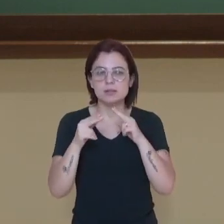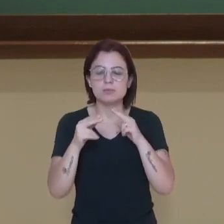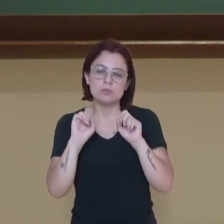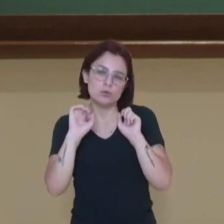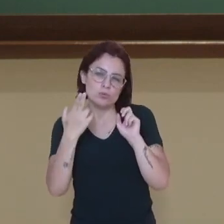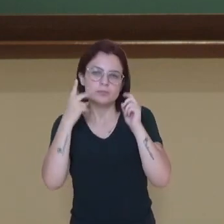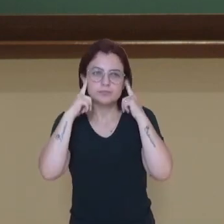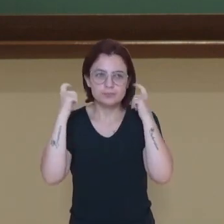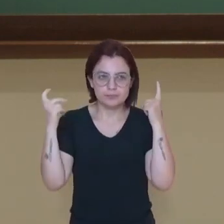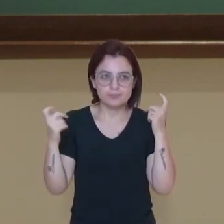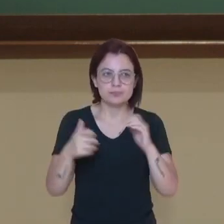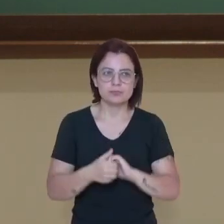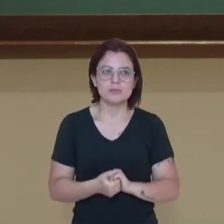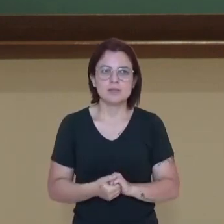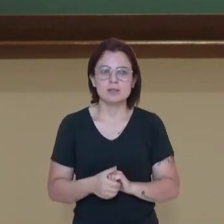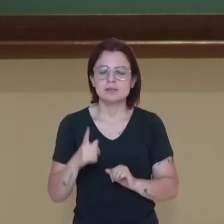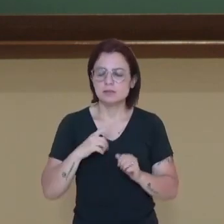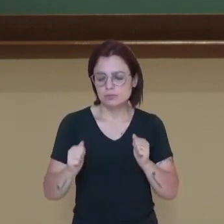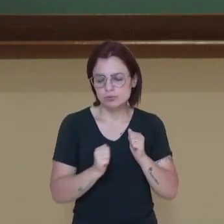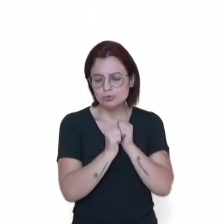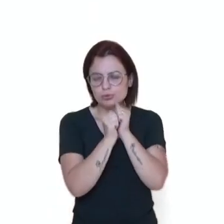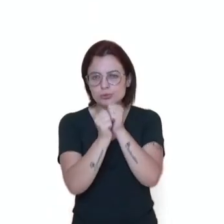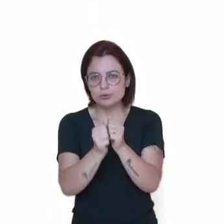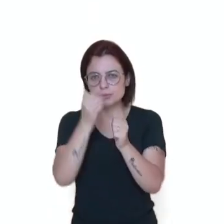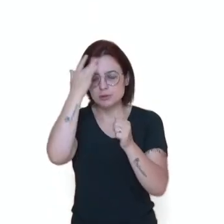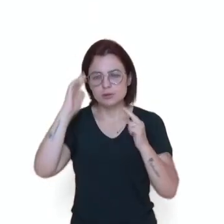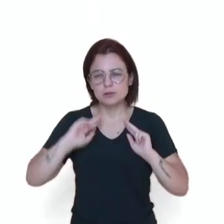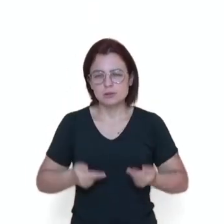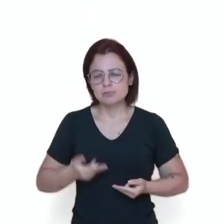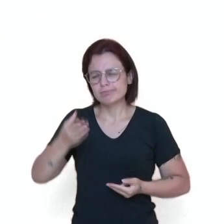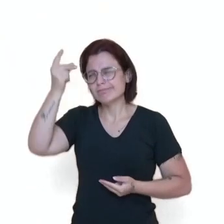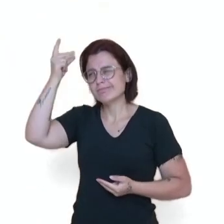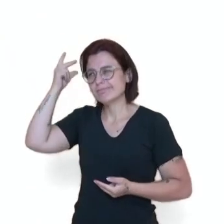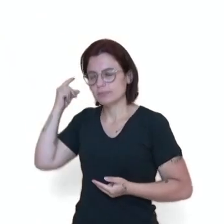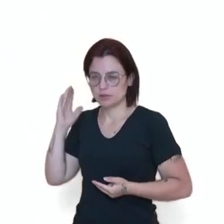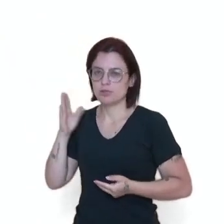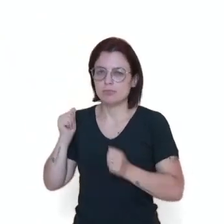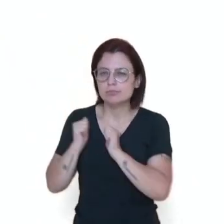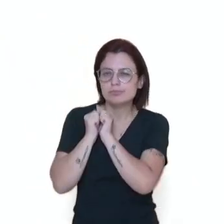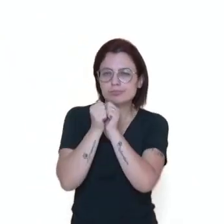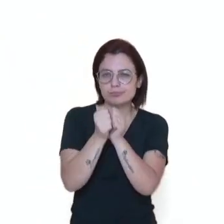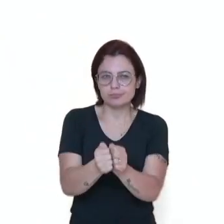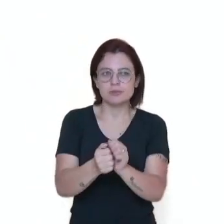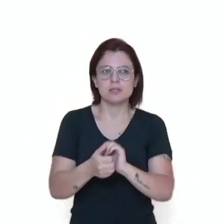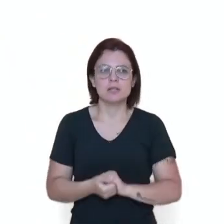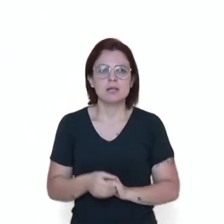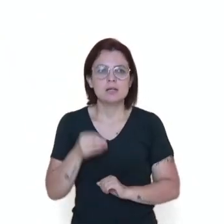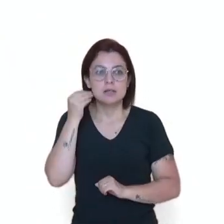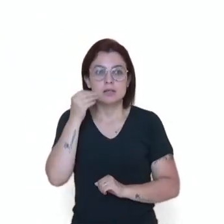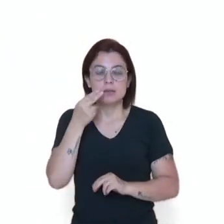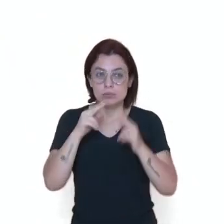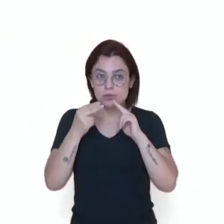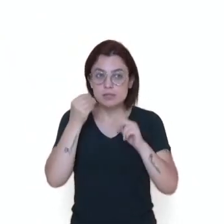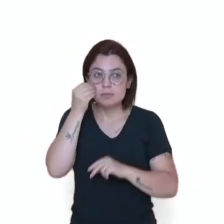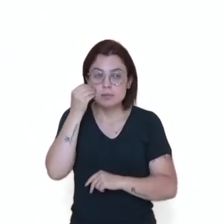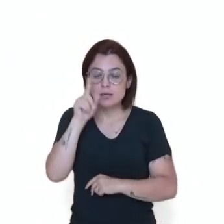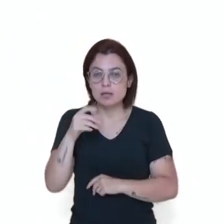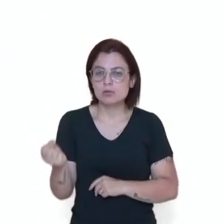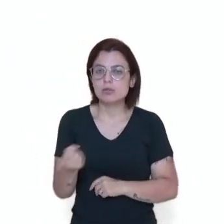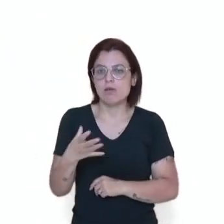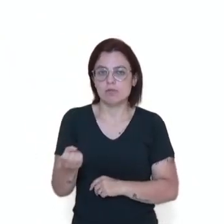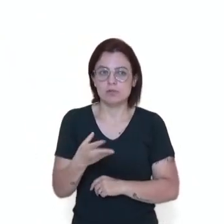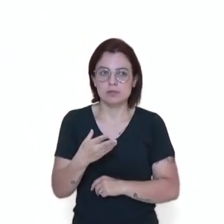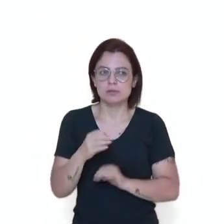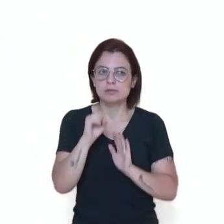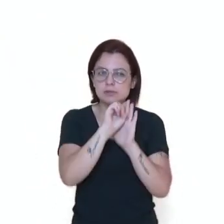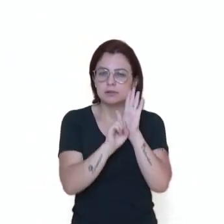sonora acompanha o ser humano desde os tempos das cavernas. Já a música experimental é um estilo de música desenvolvido a